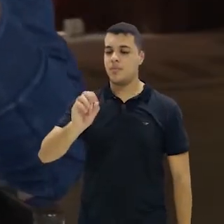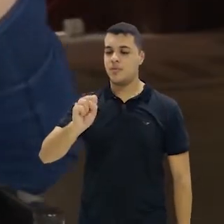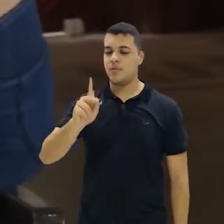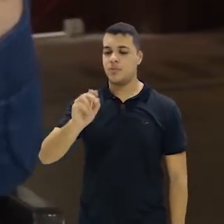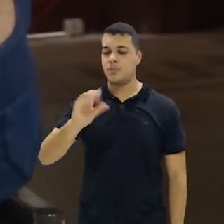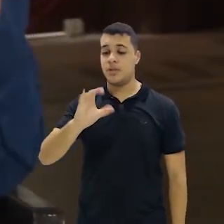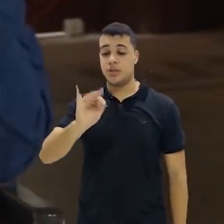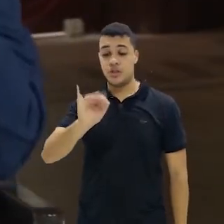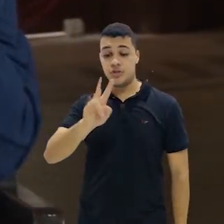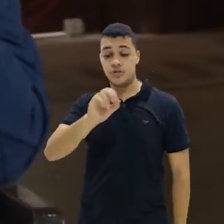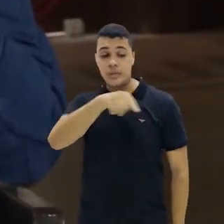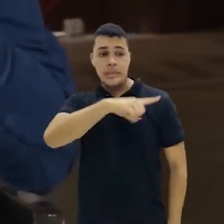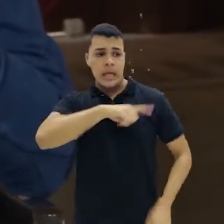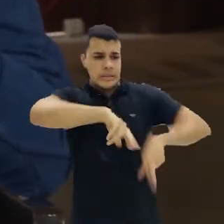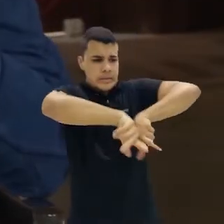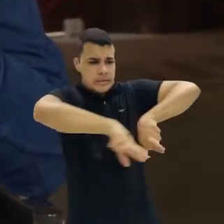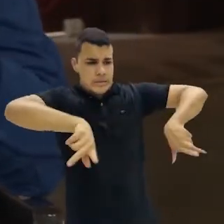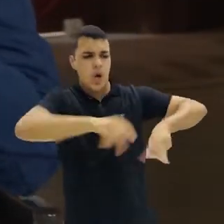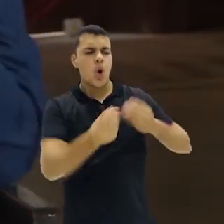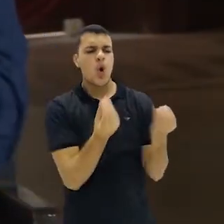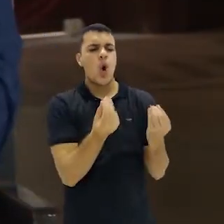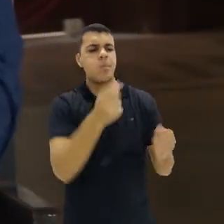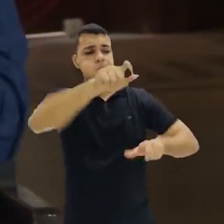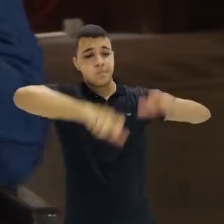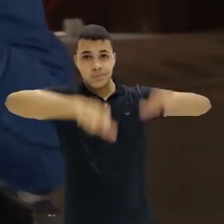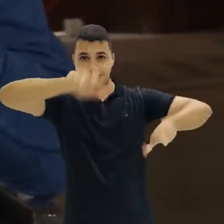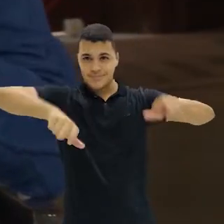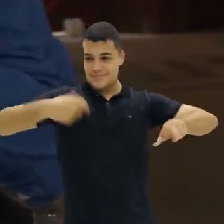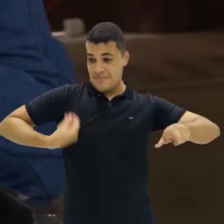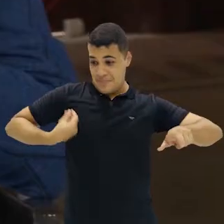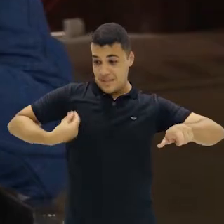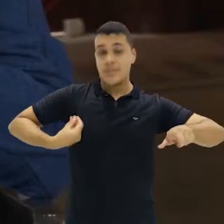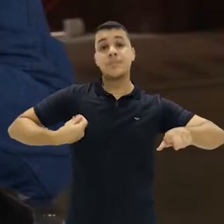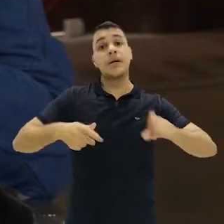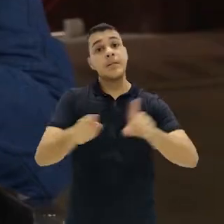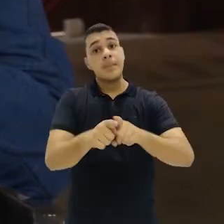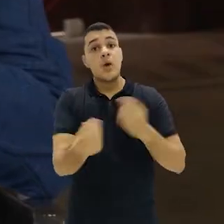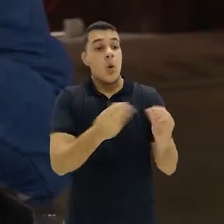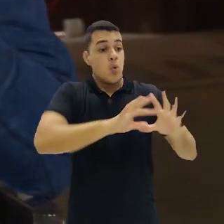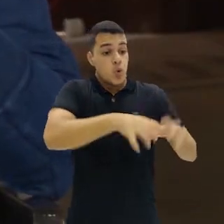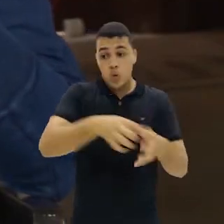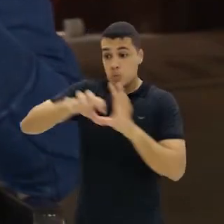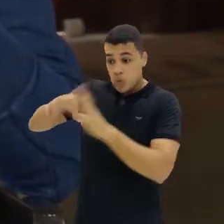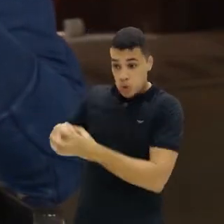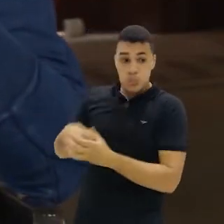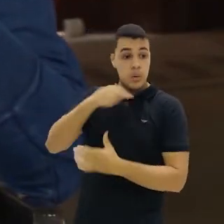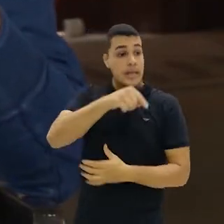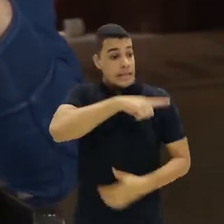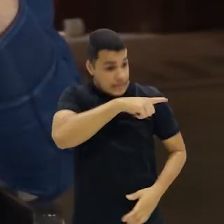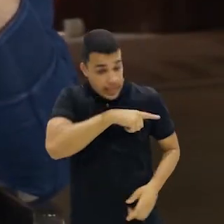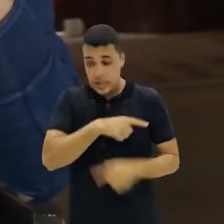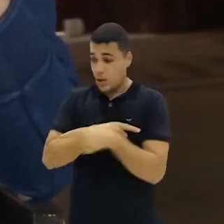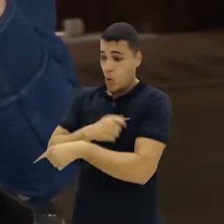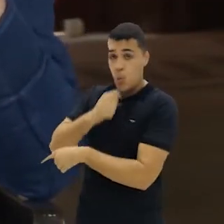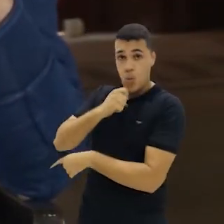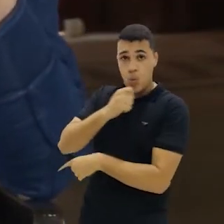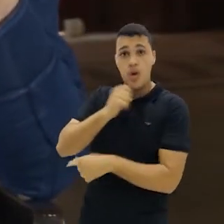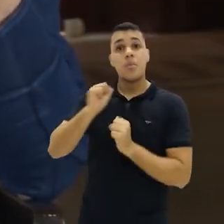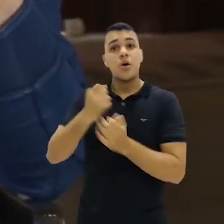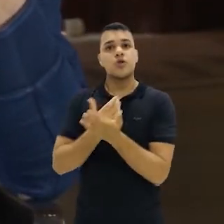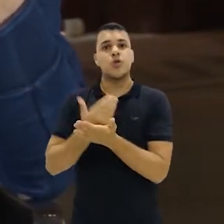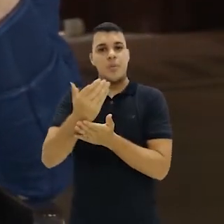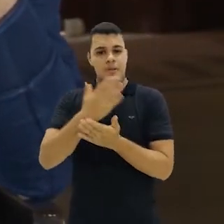do estudo, entre expostos e não expostos, se dá no início da minha pesquisa. Ao passo que no estudo chamado